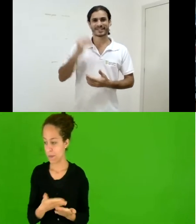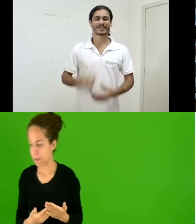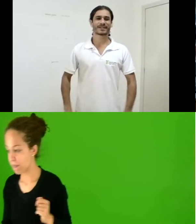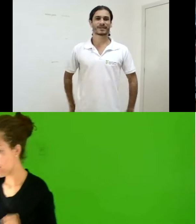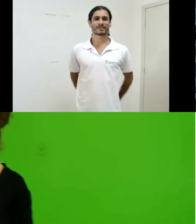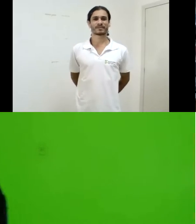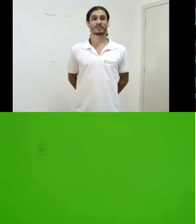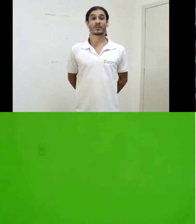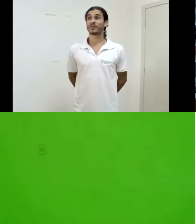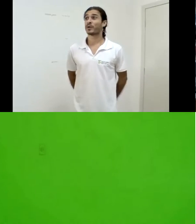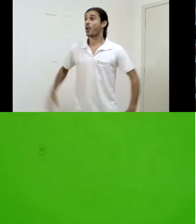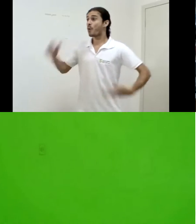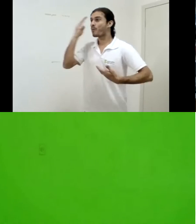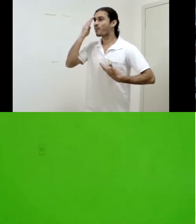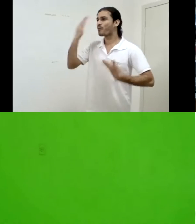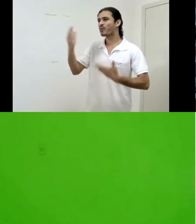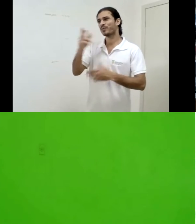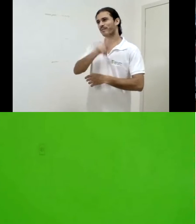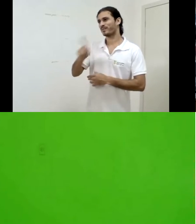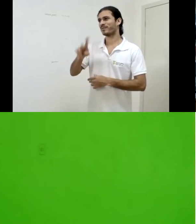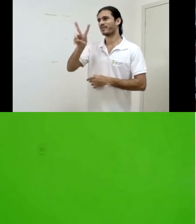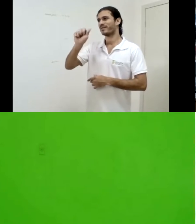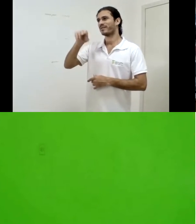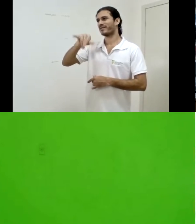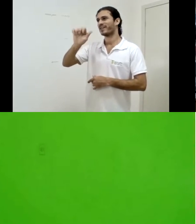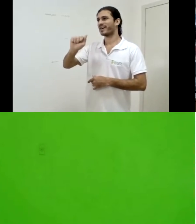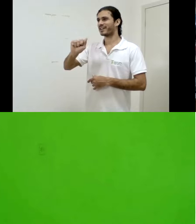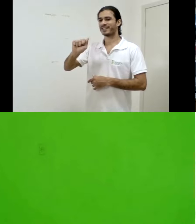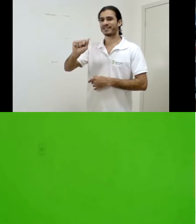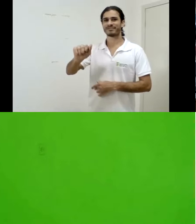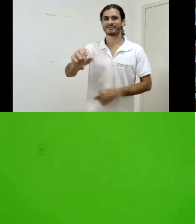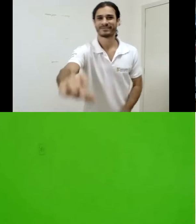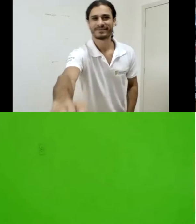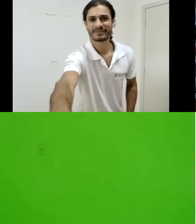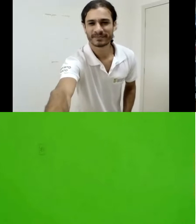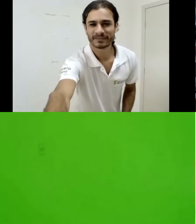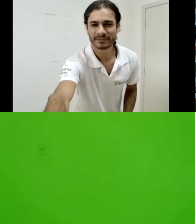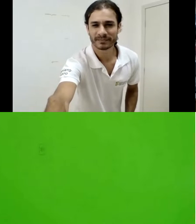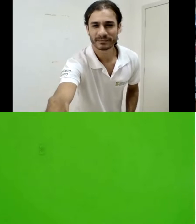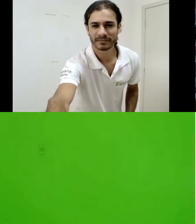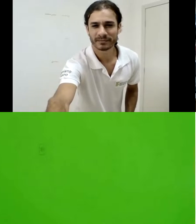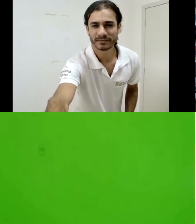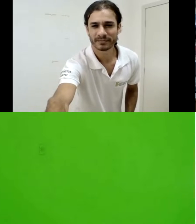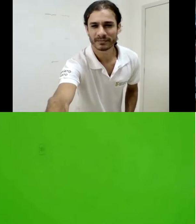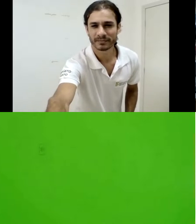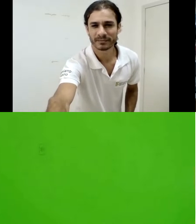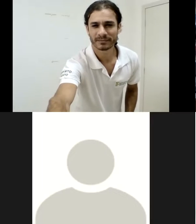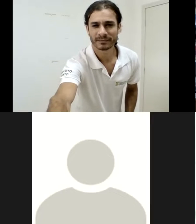Obrigada, professora Vânia, ficamos aqui atentos, prestando atenção, tanta informação importante.